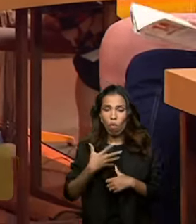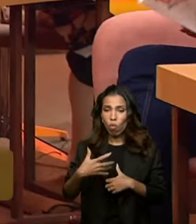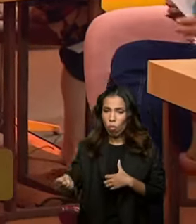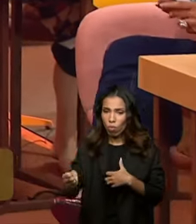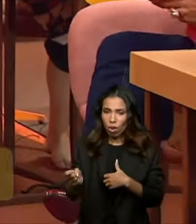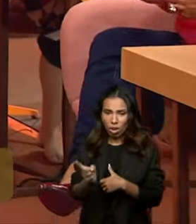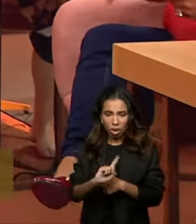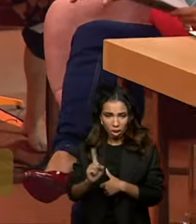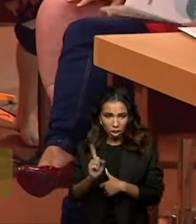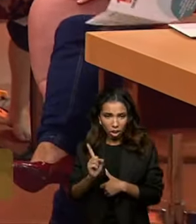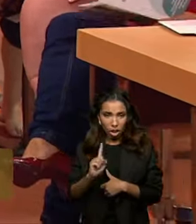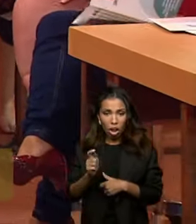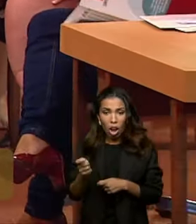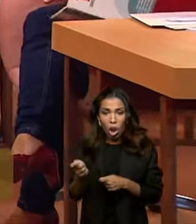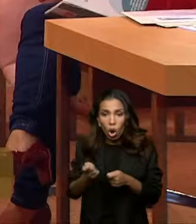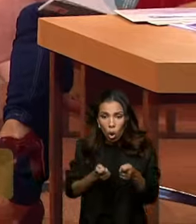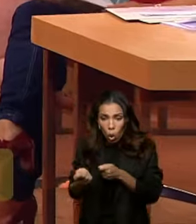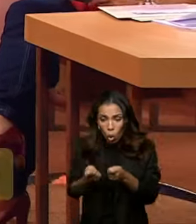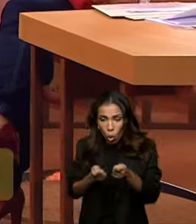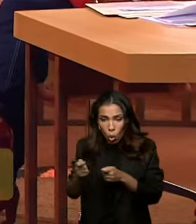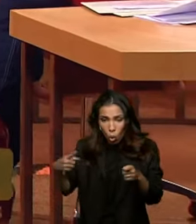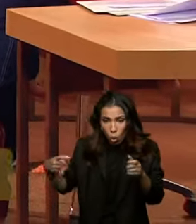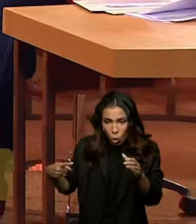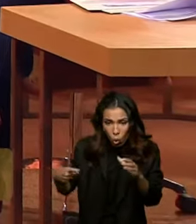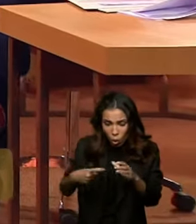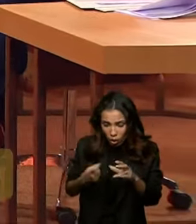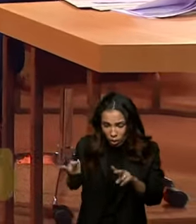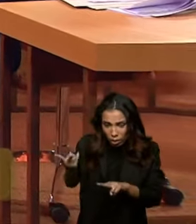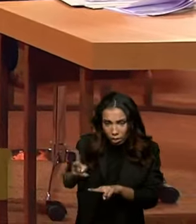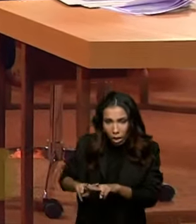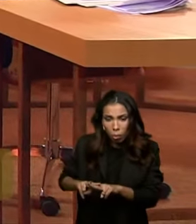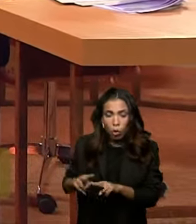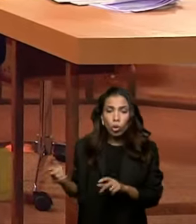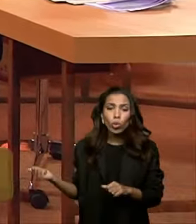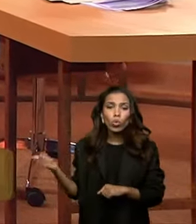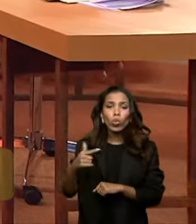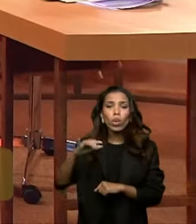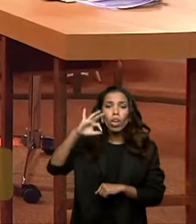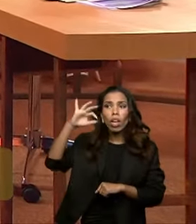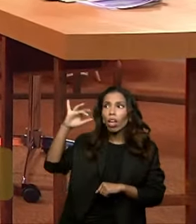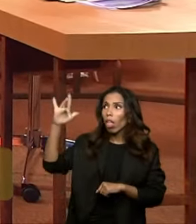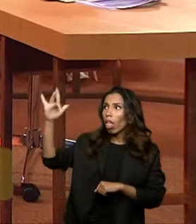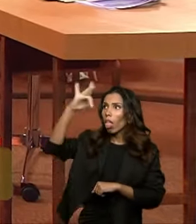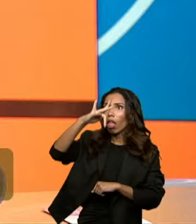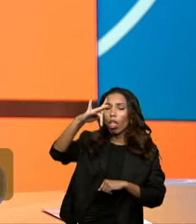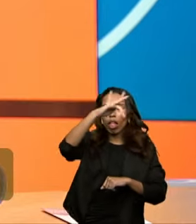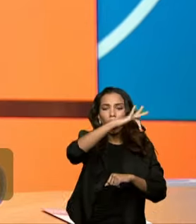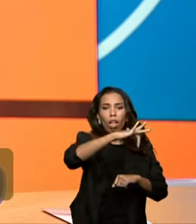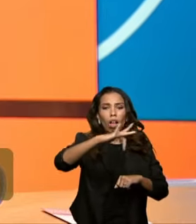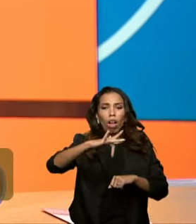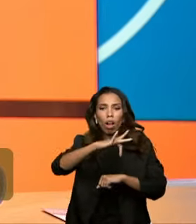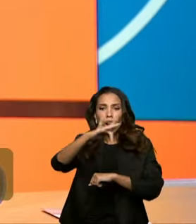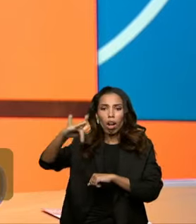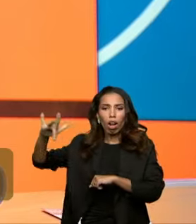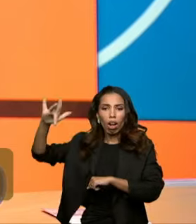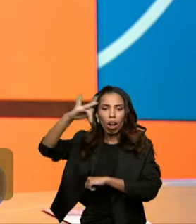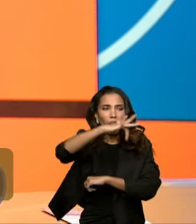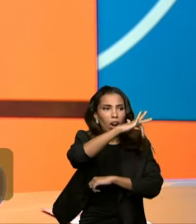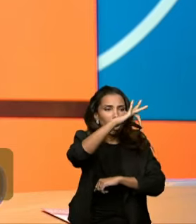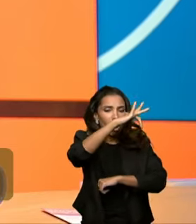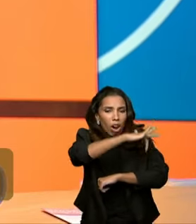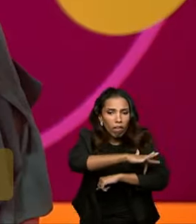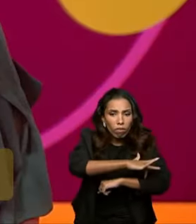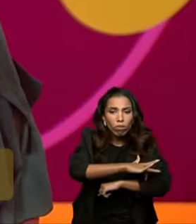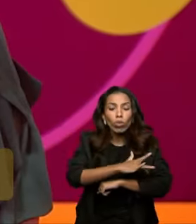fácil você controlar uma larva que está confinada num espaço do que um adulto que está voando. Então, se você faz isso uma vez por